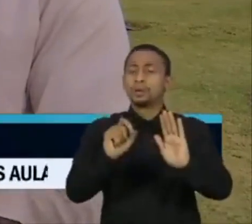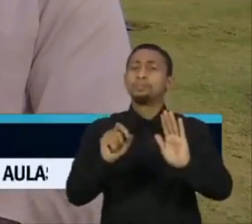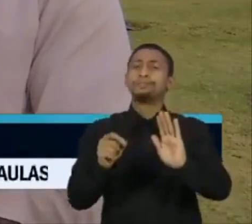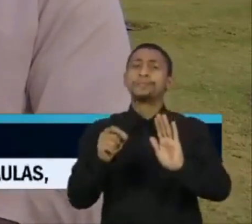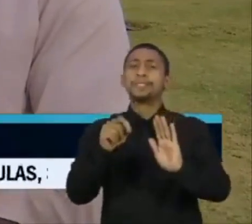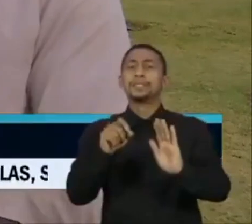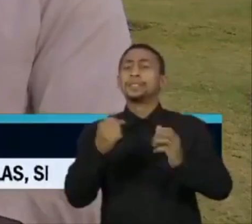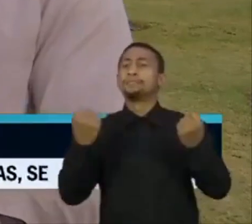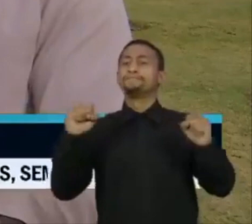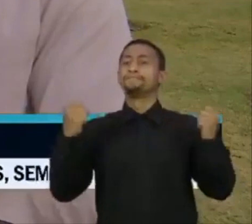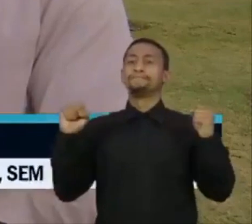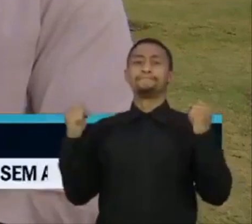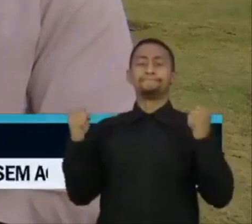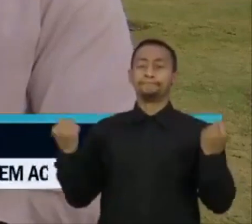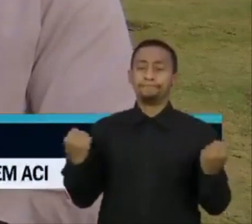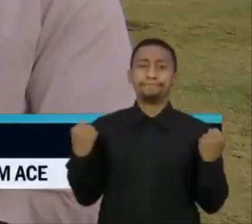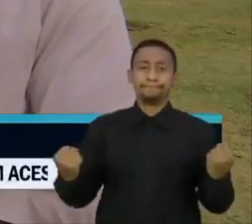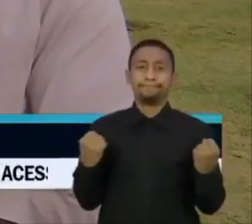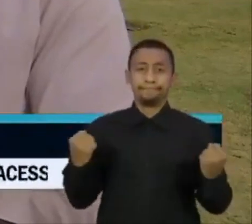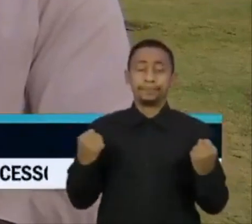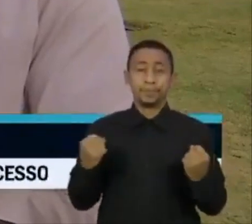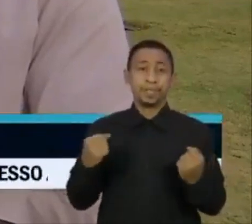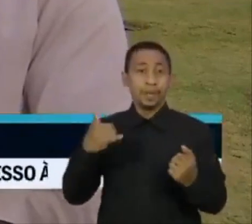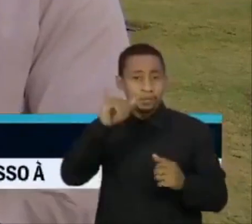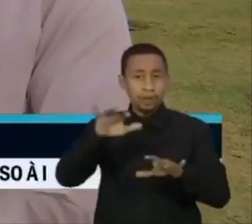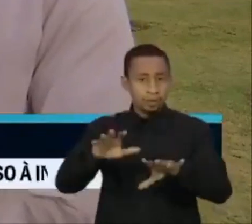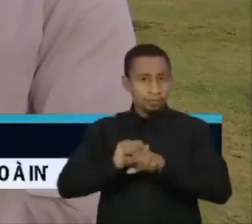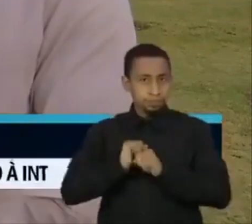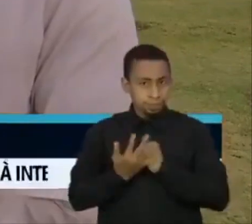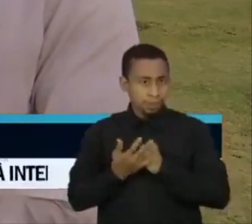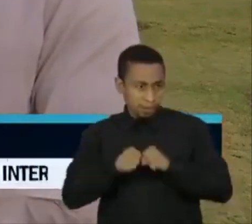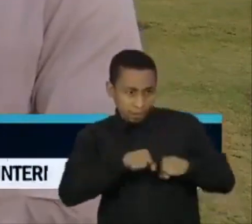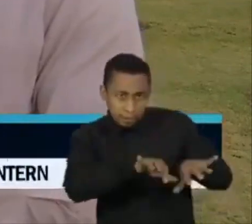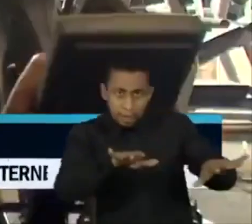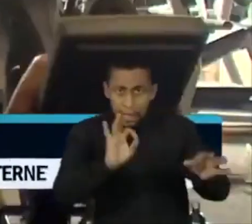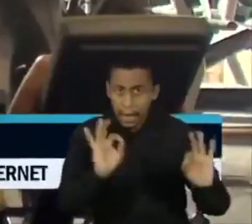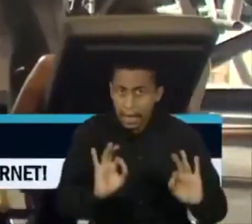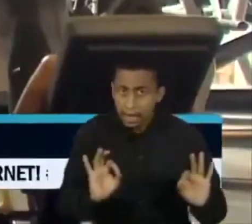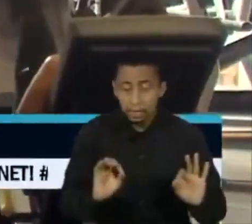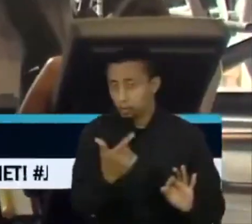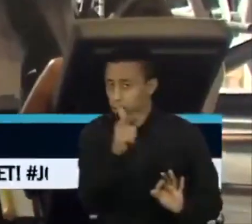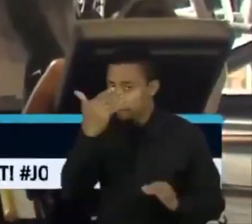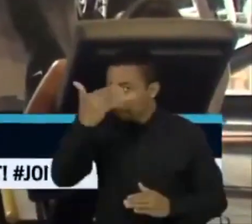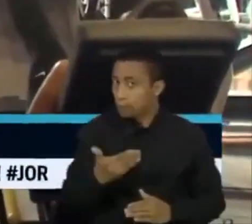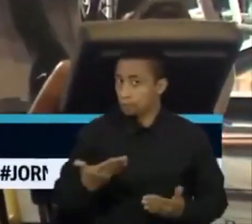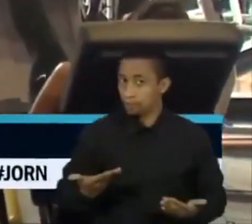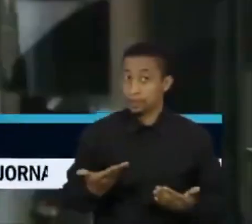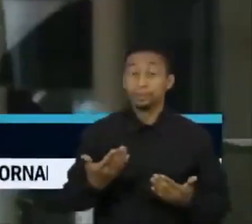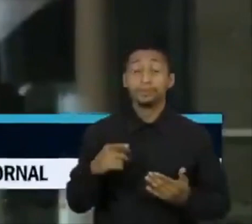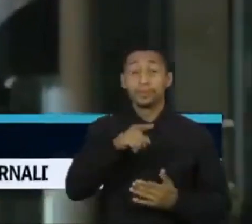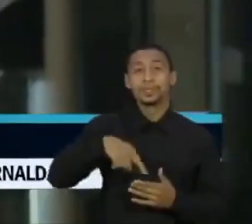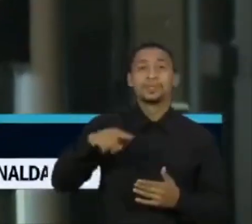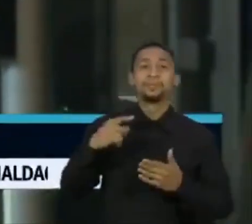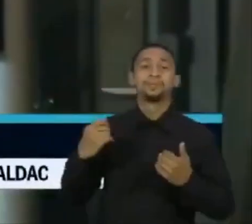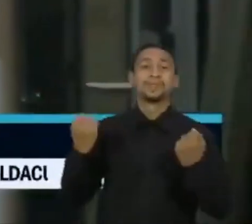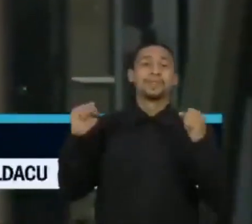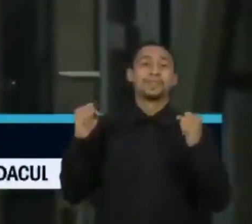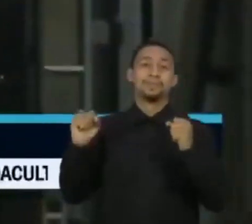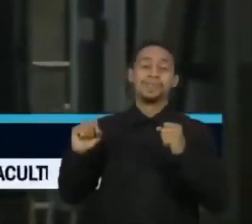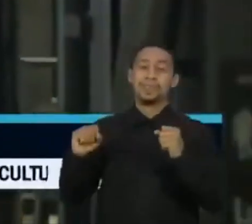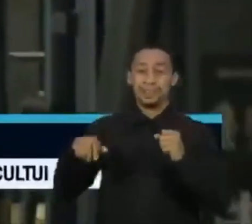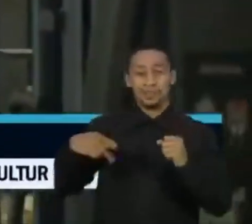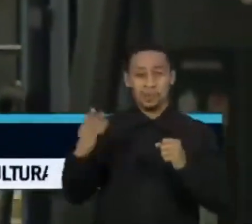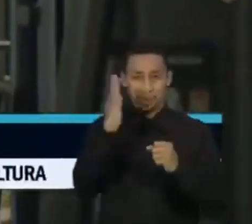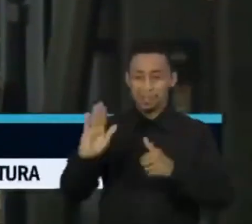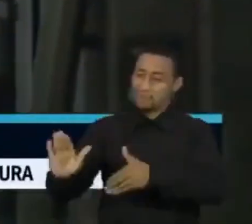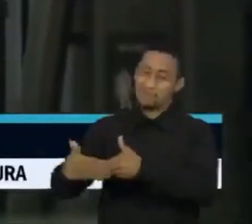na possibilidade de exercício reduzir o risco de contágio pelo novo coronavírus durante a pandemia as academias pelo país ficaram